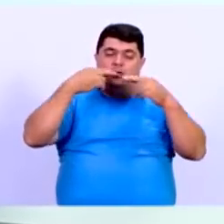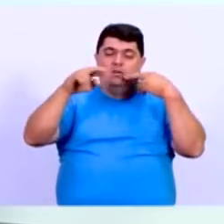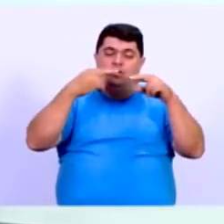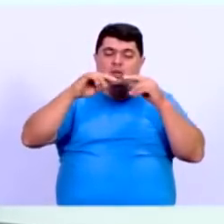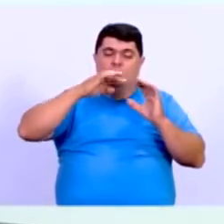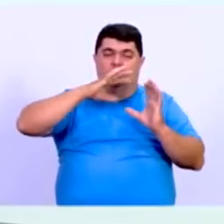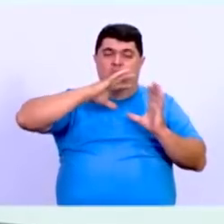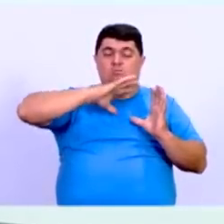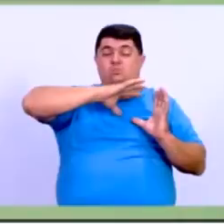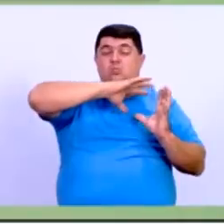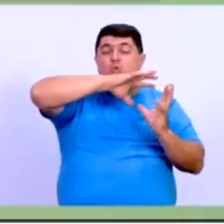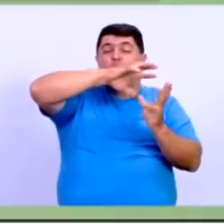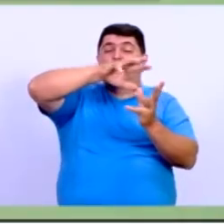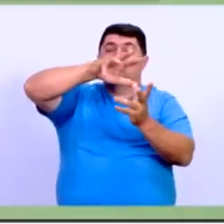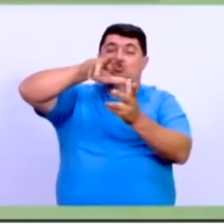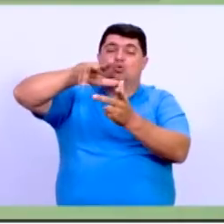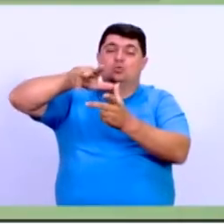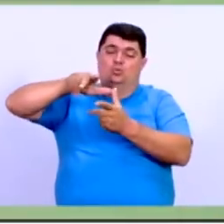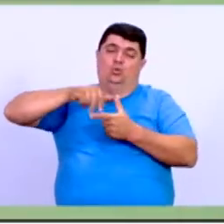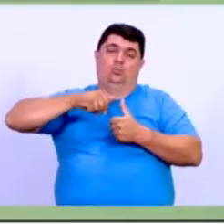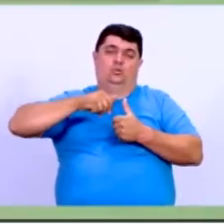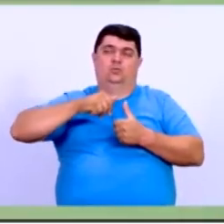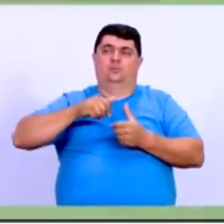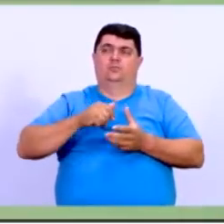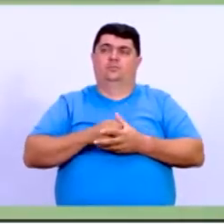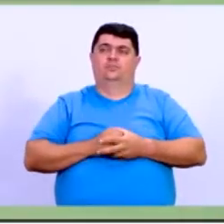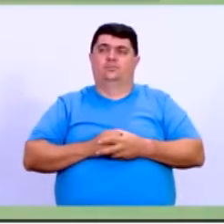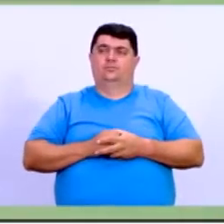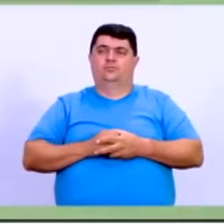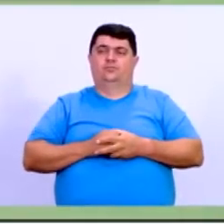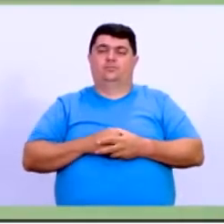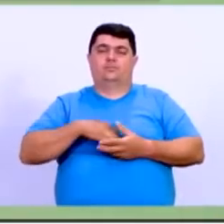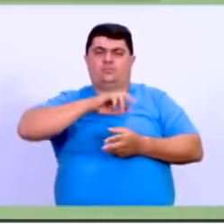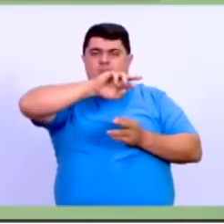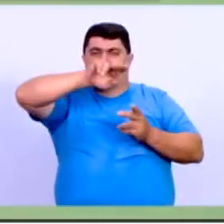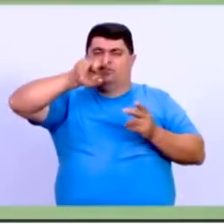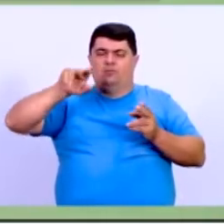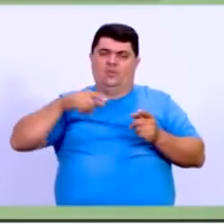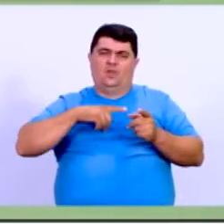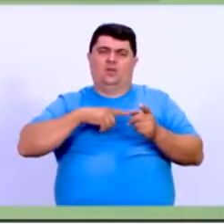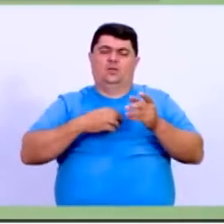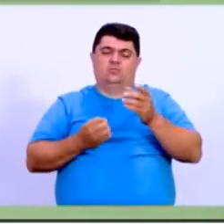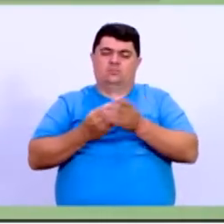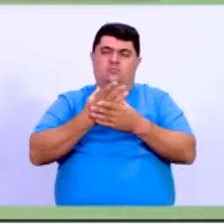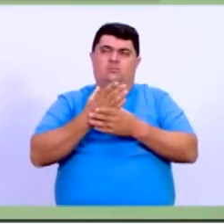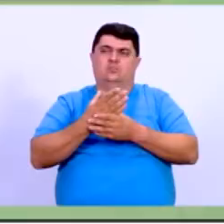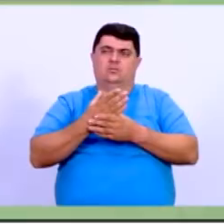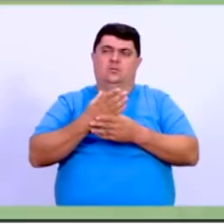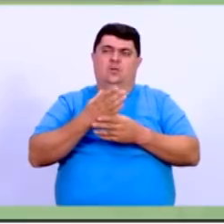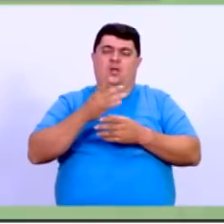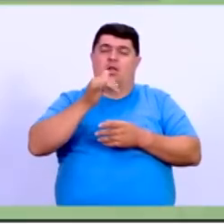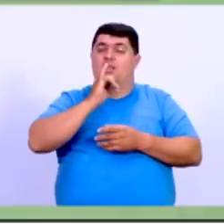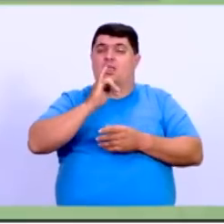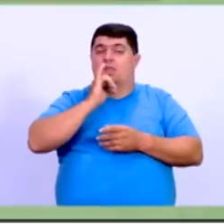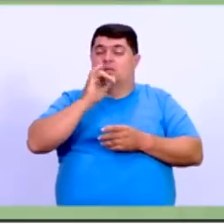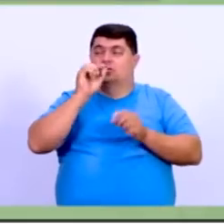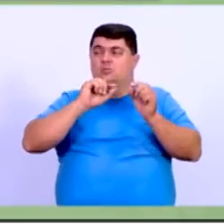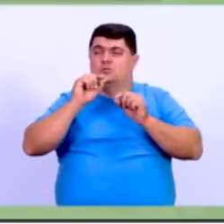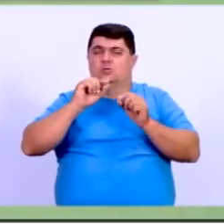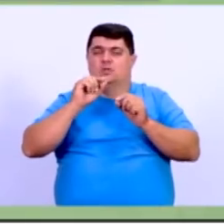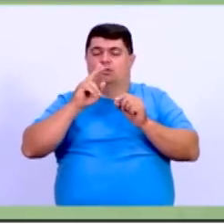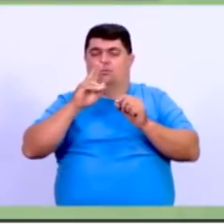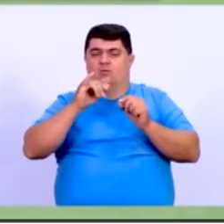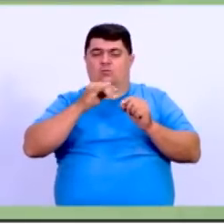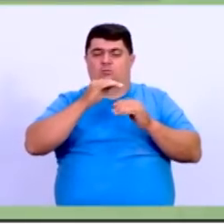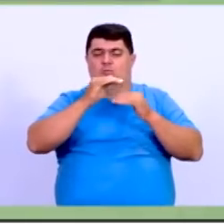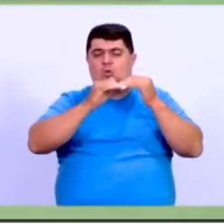bem? Vem aqui comigo, olha aí. Então, telégrafo, telefone, rádio, TV, internet, são exemplos de quê? De evolução,